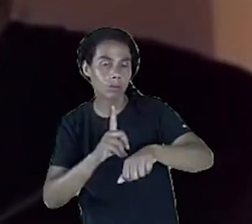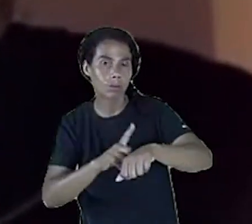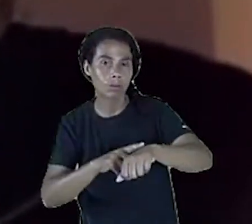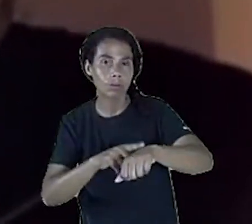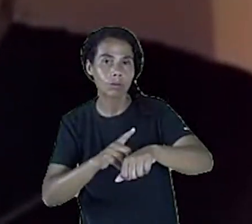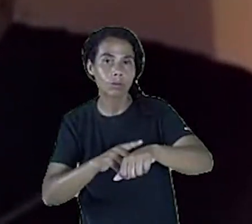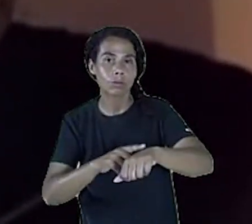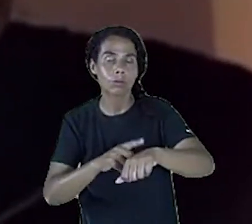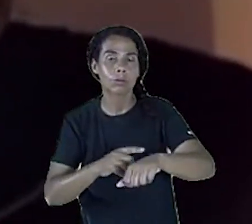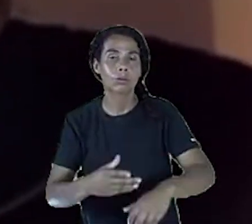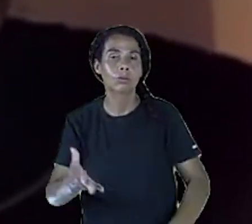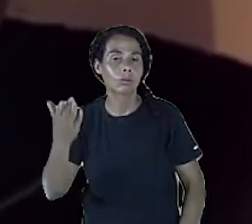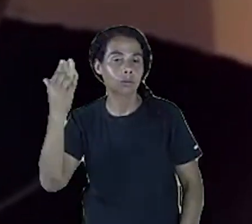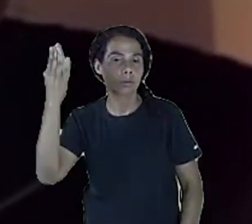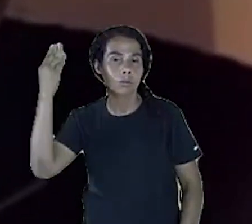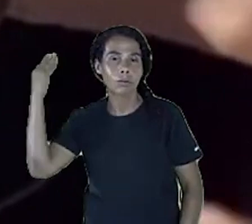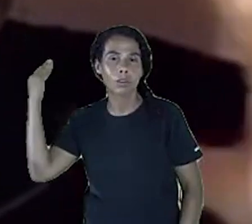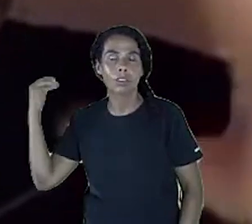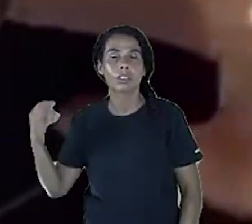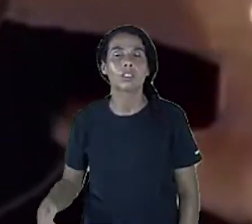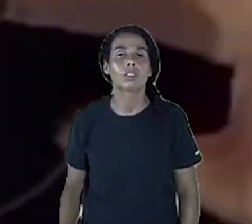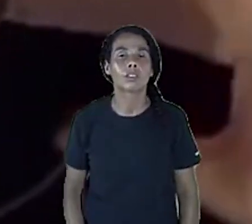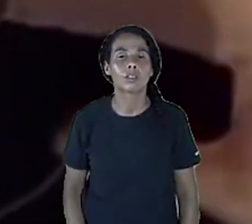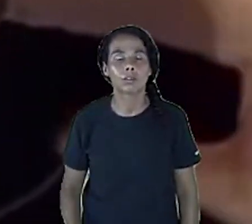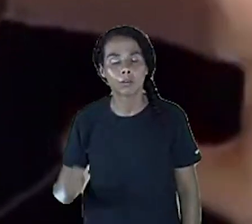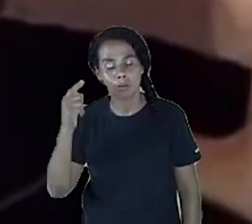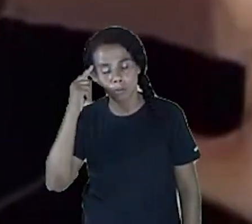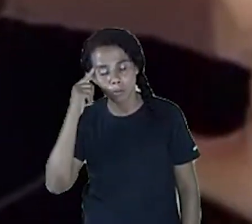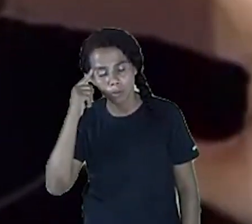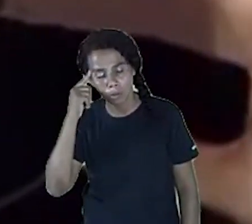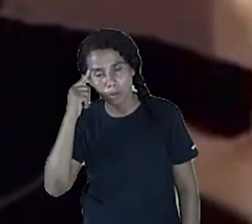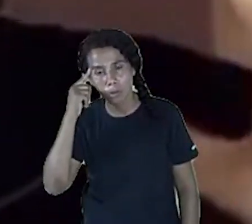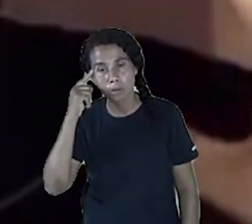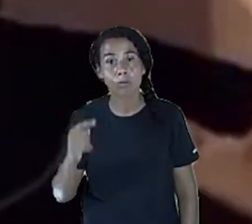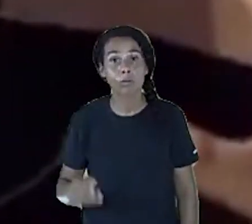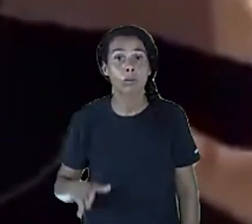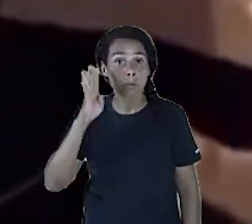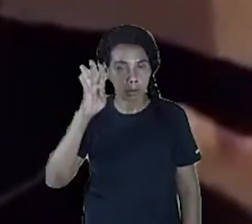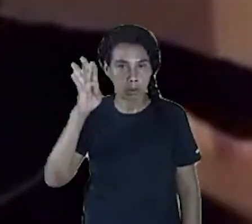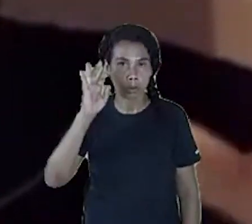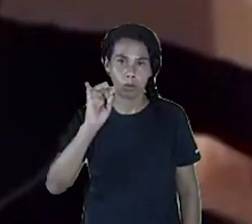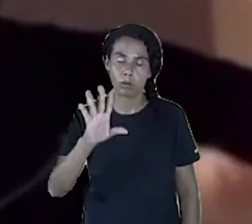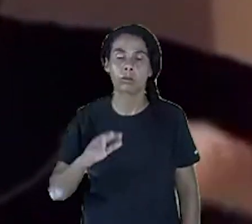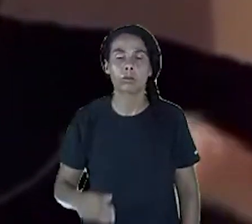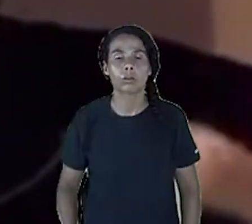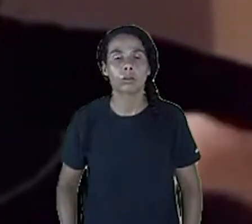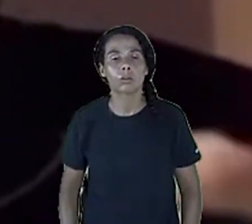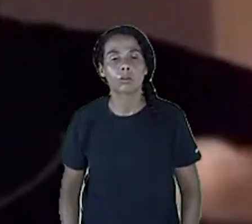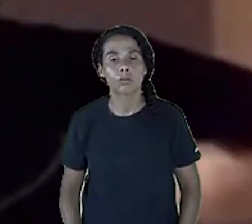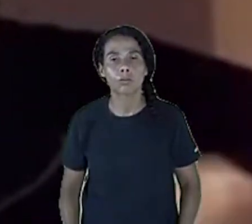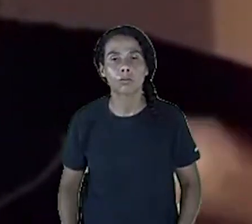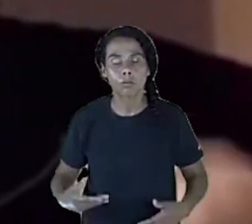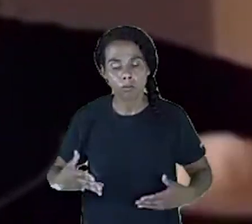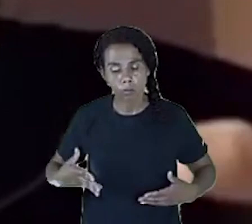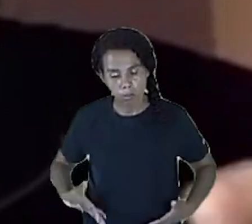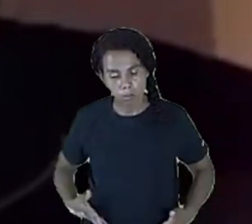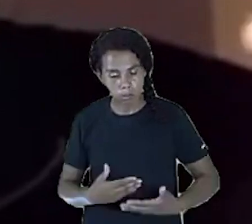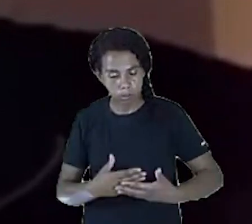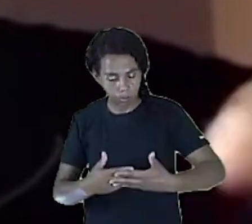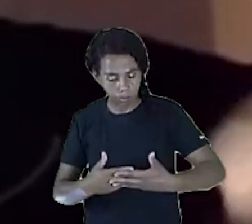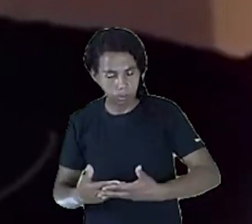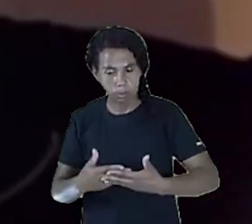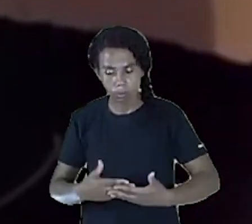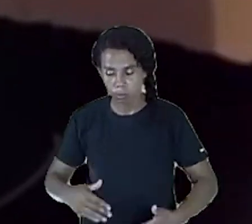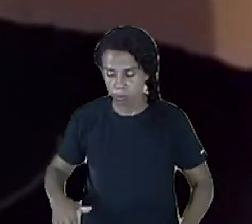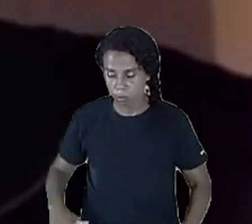olhos abrindo no berço, enfim, escutando o murmúrio, o barulho